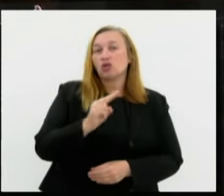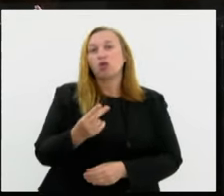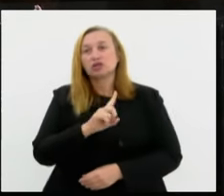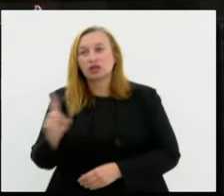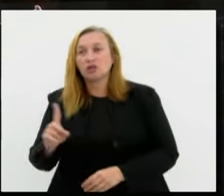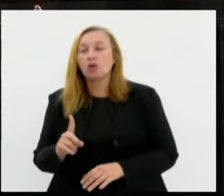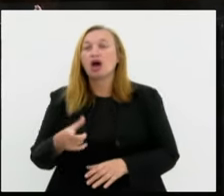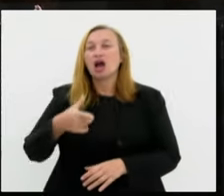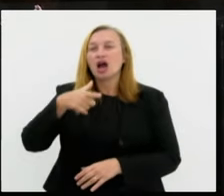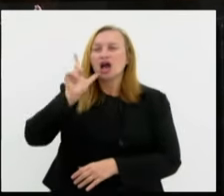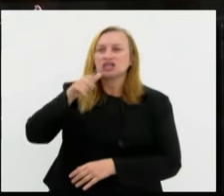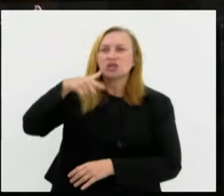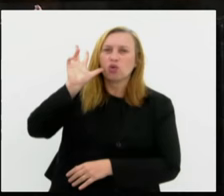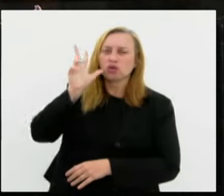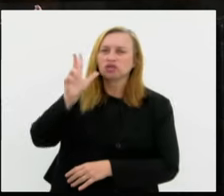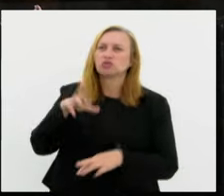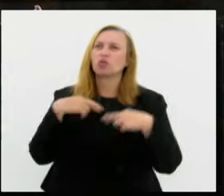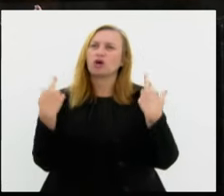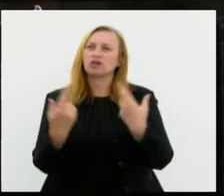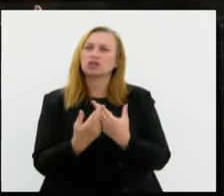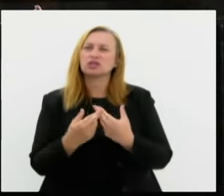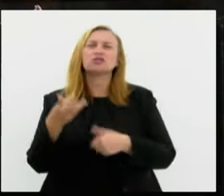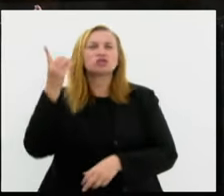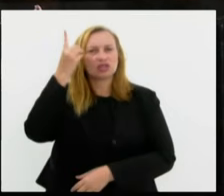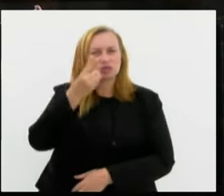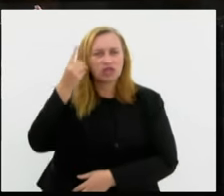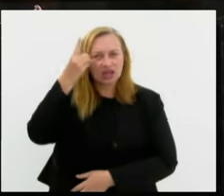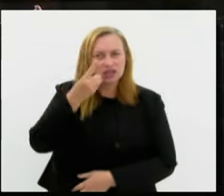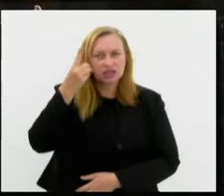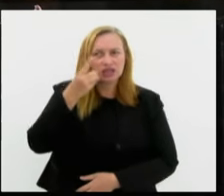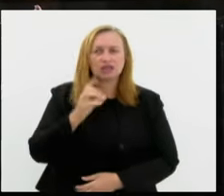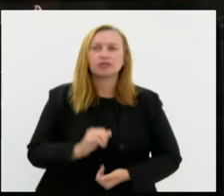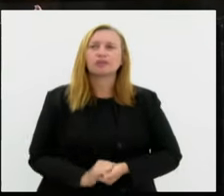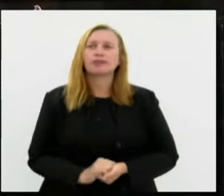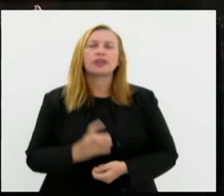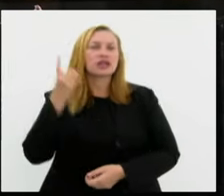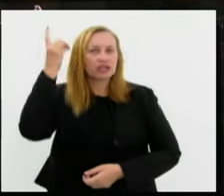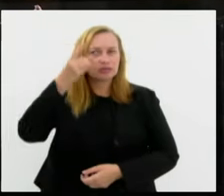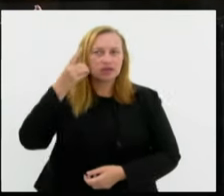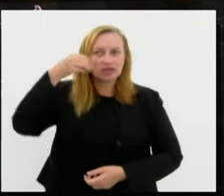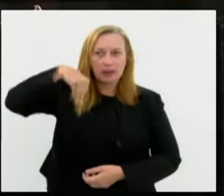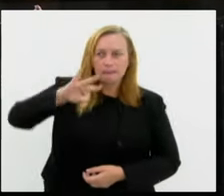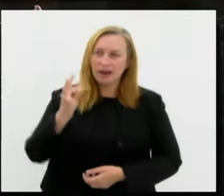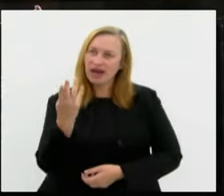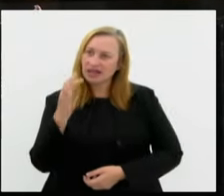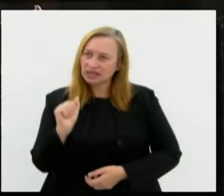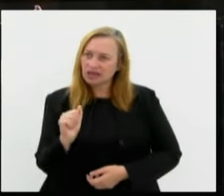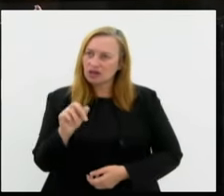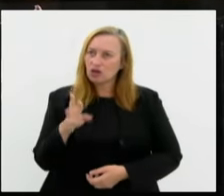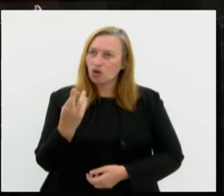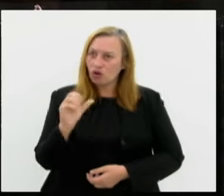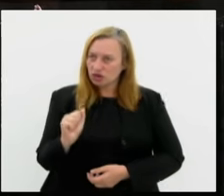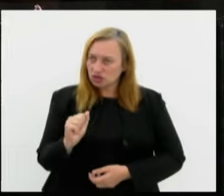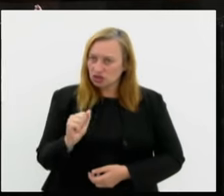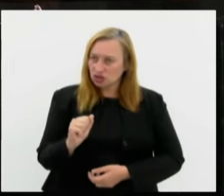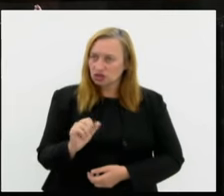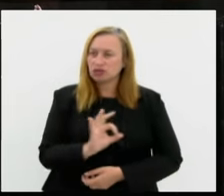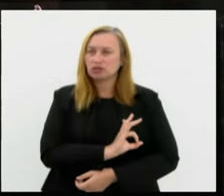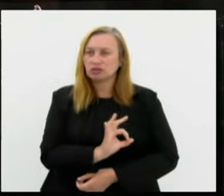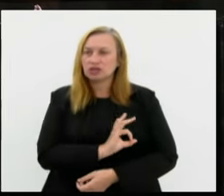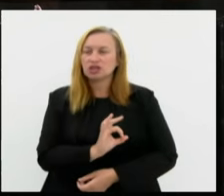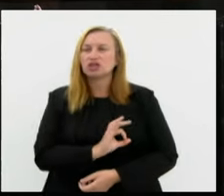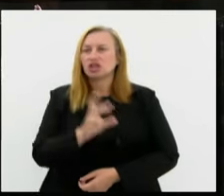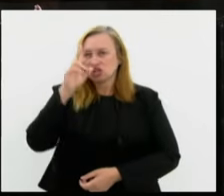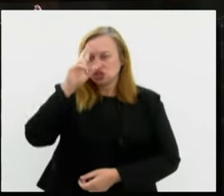Anteontem, numa reunião de deputados, a deputada Marta Rocha, por exemplo, que está aqui, foi chefe de